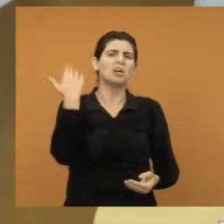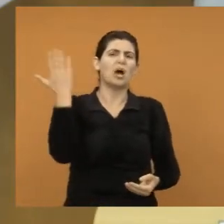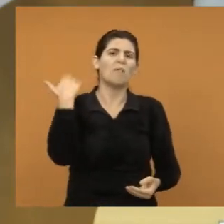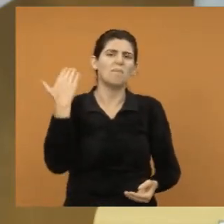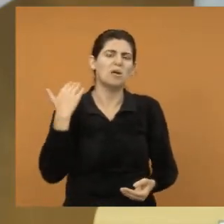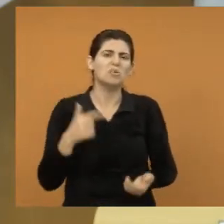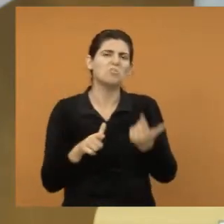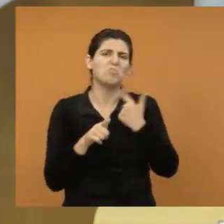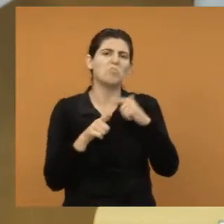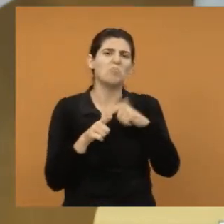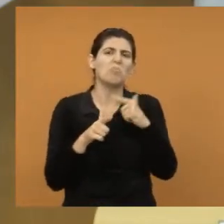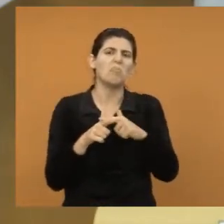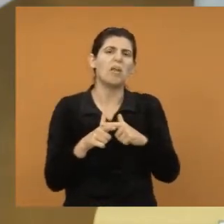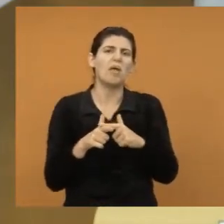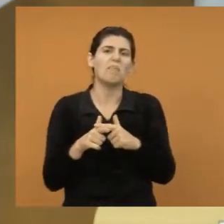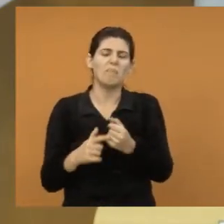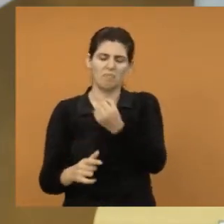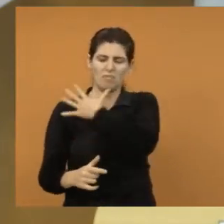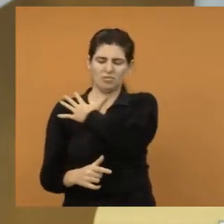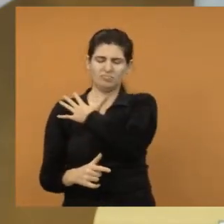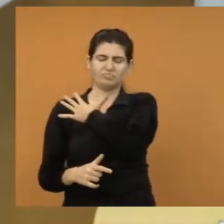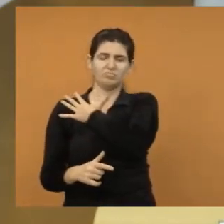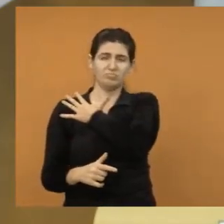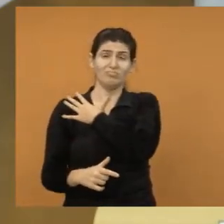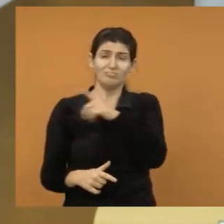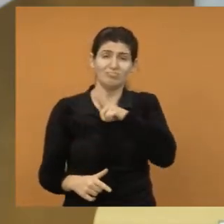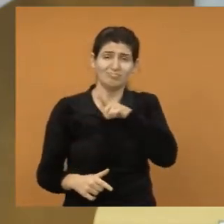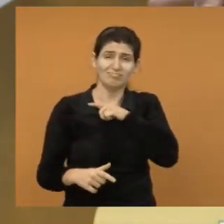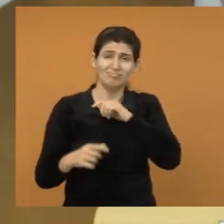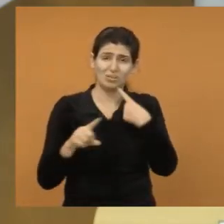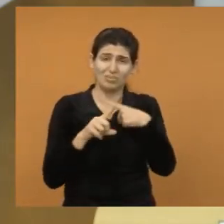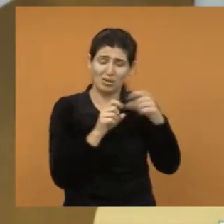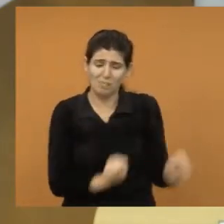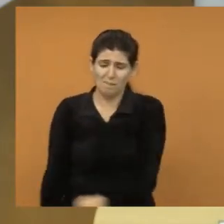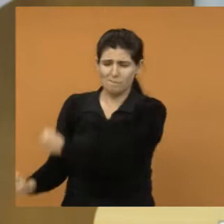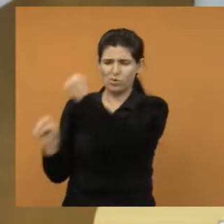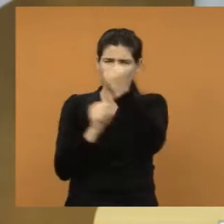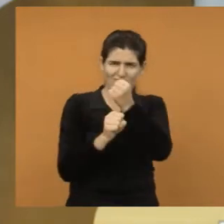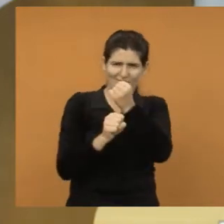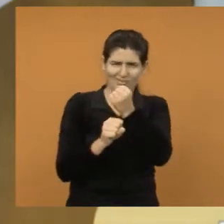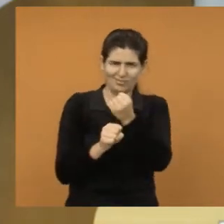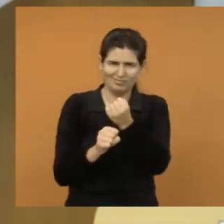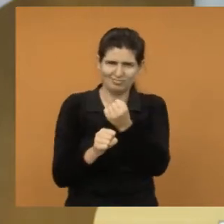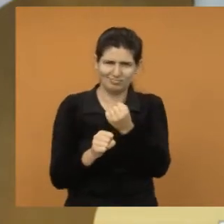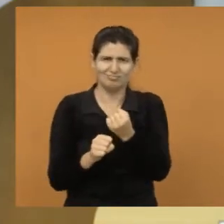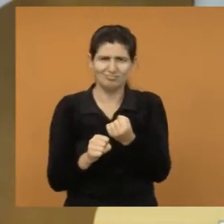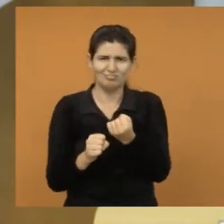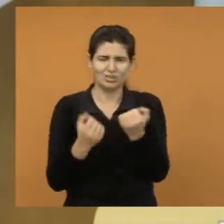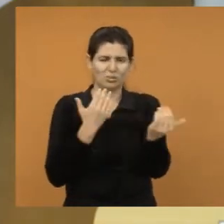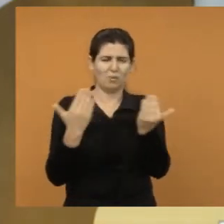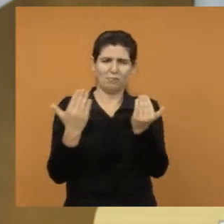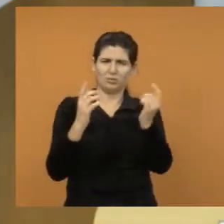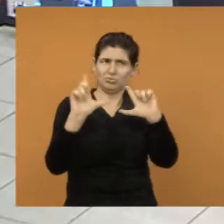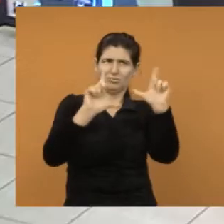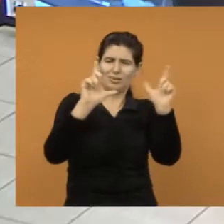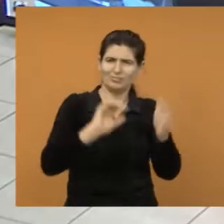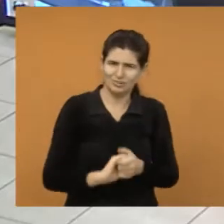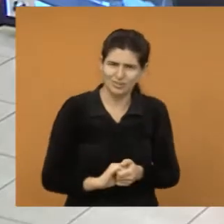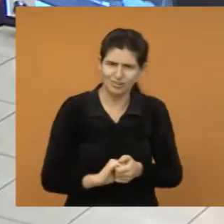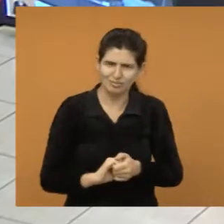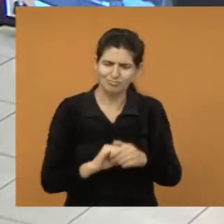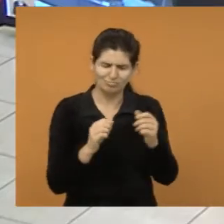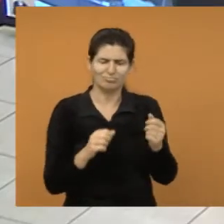foram abafados pelo poder que os militares exerciam sobre a mídia. Permite uma parte? Um dos